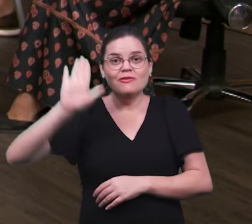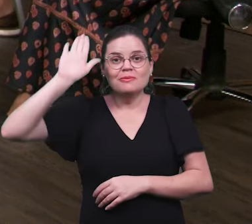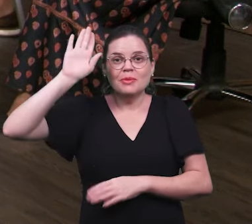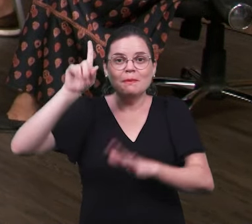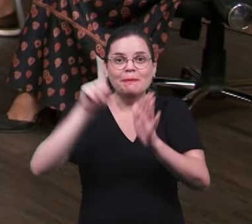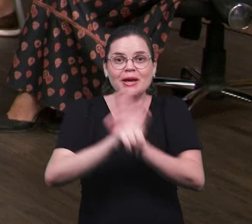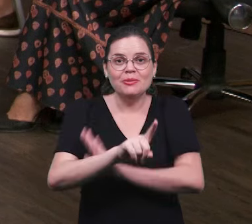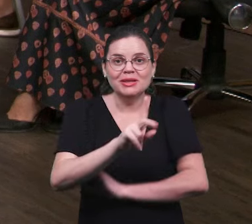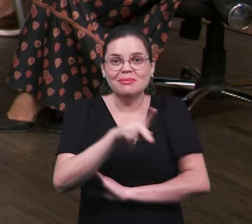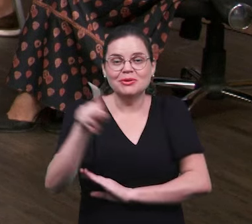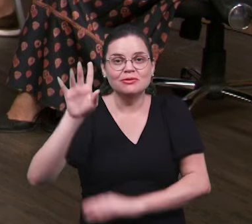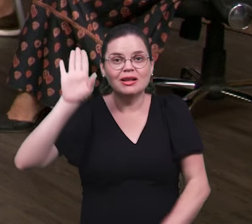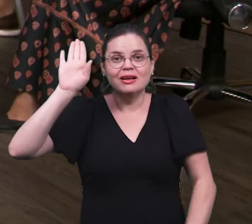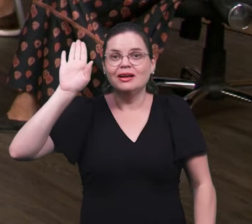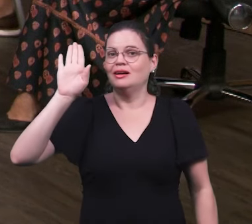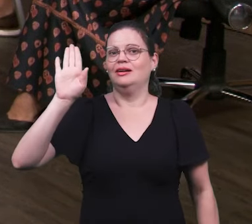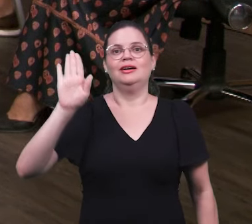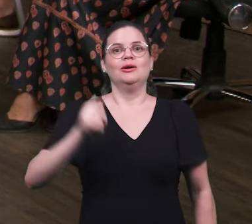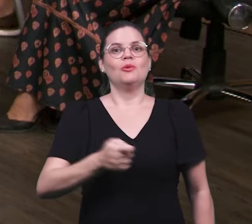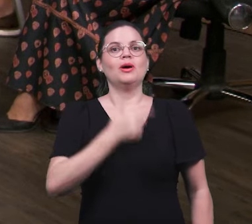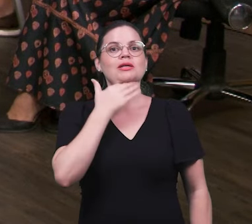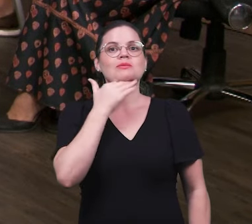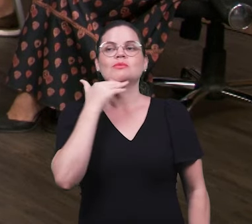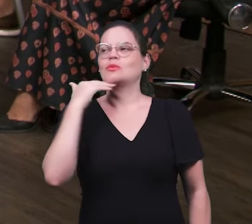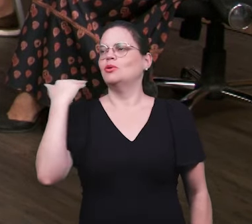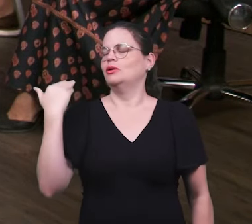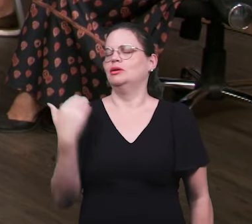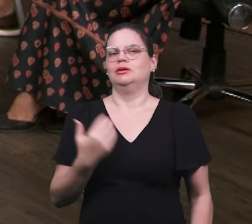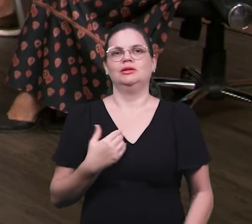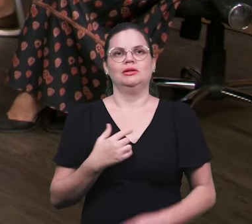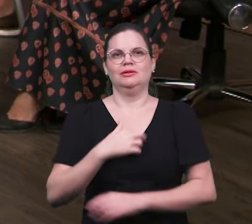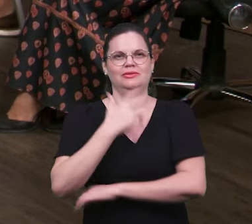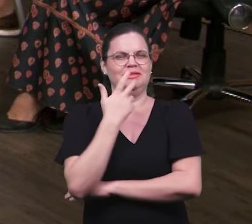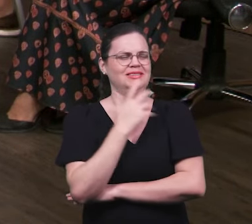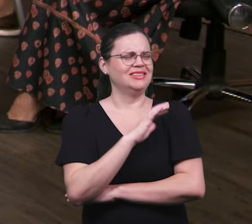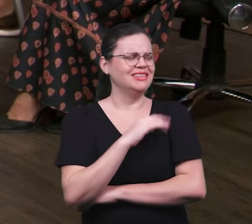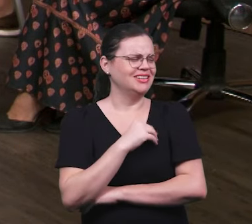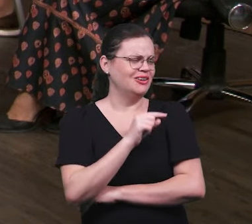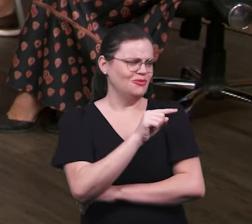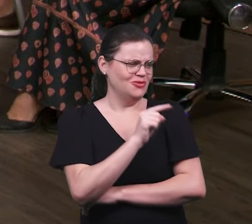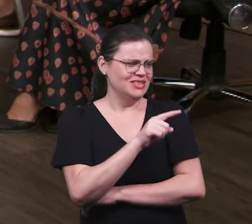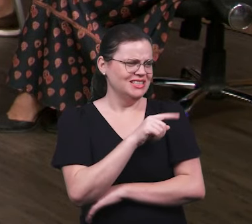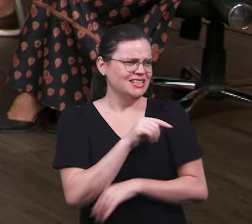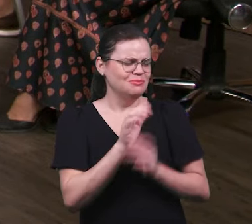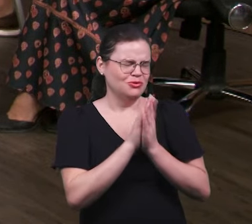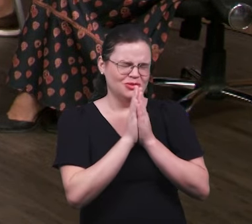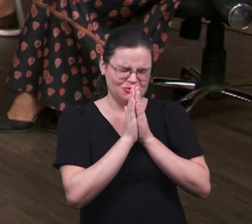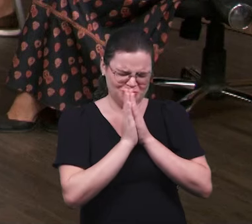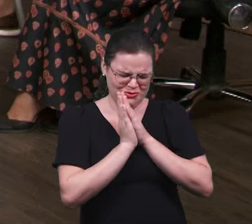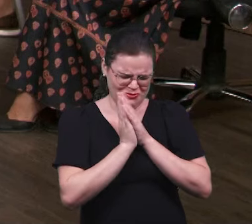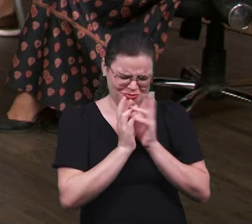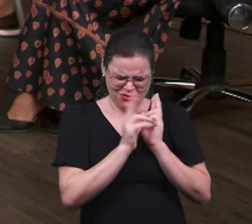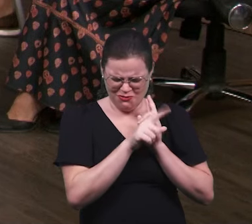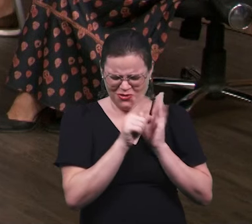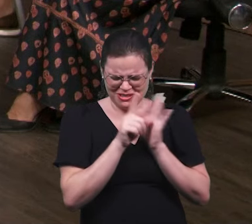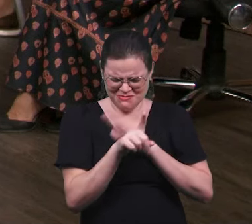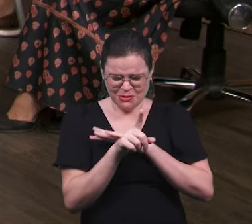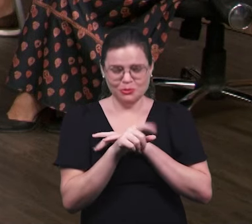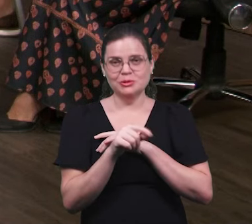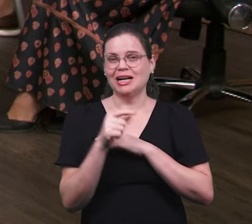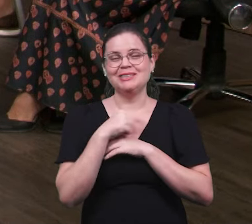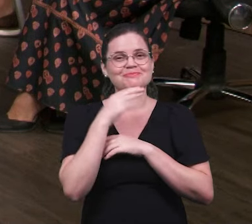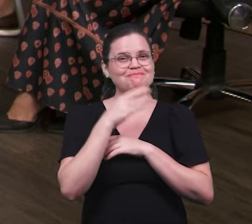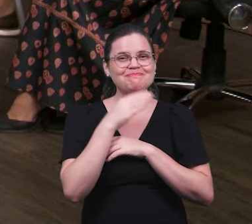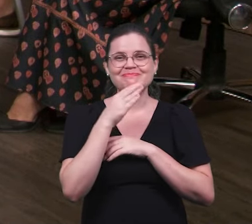fazer uma pergunta para o professor, Também. eu quase morria. Eu ficava assim, não, tomara que o outro ali faça a pergunta que eu estou em dúvida. Aí quando não